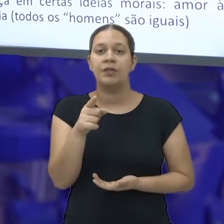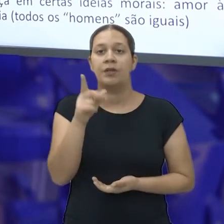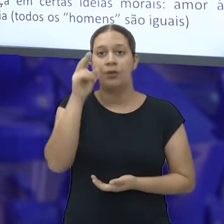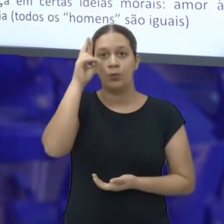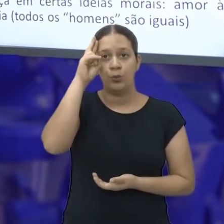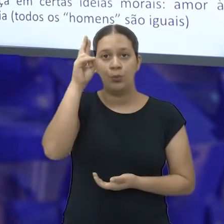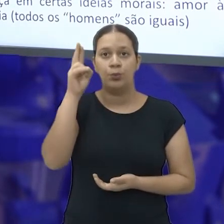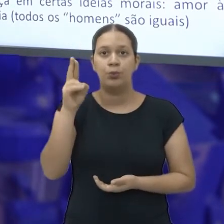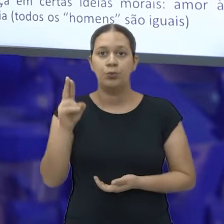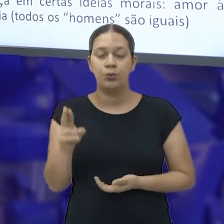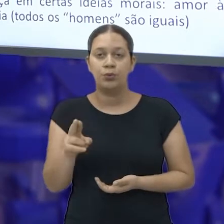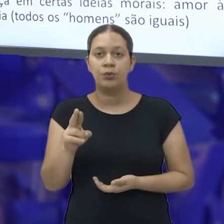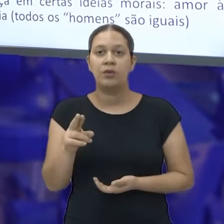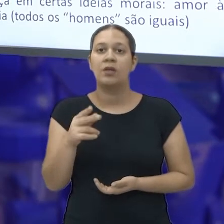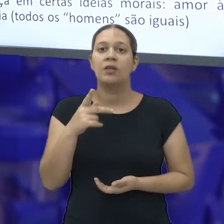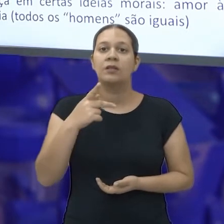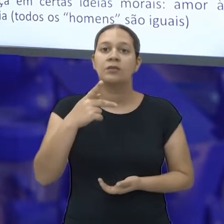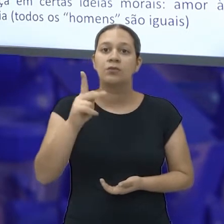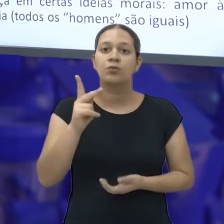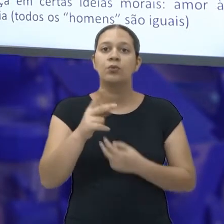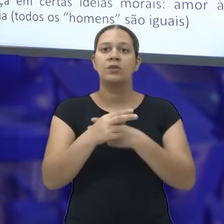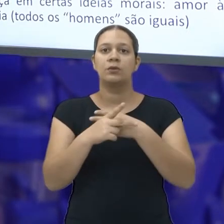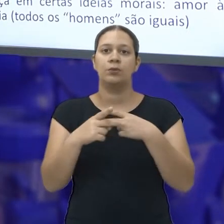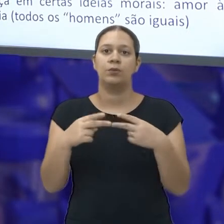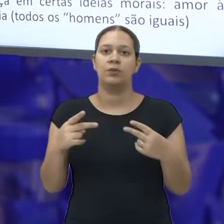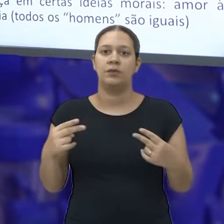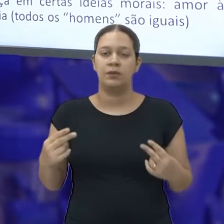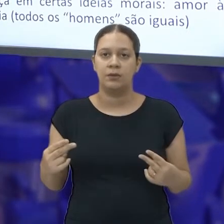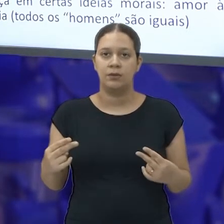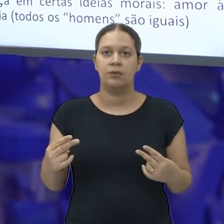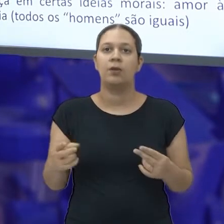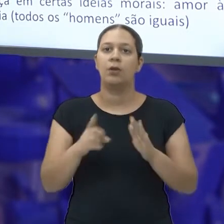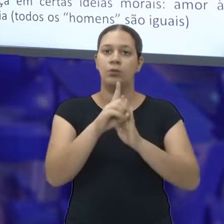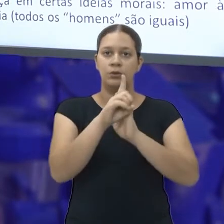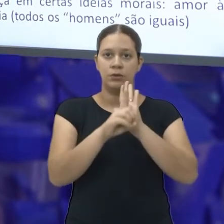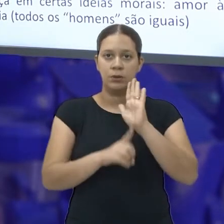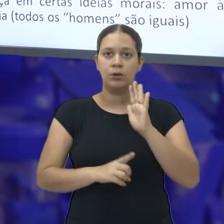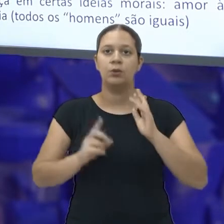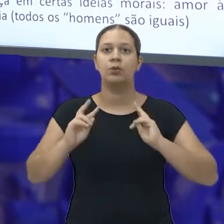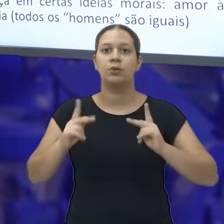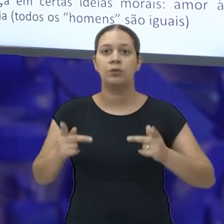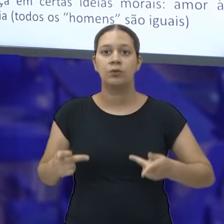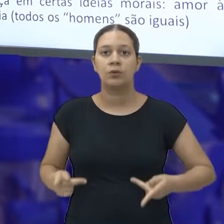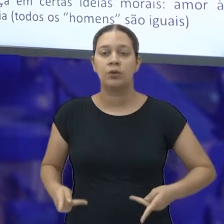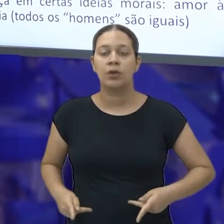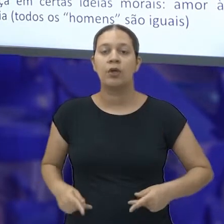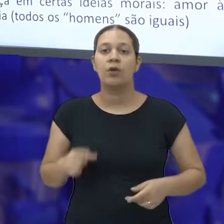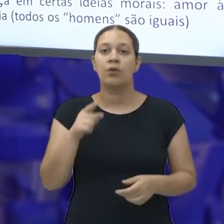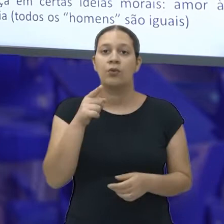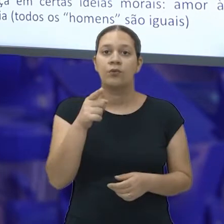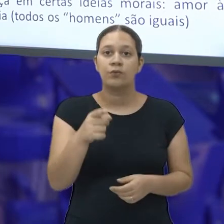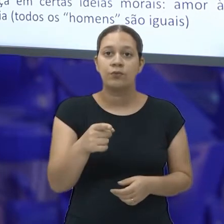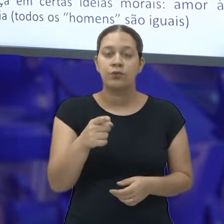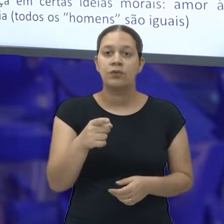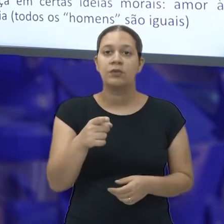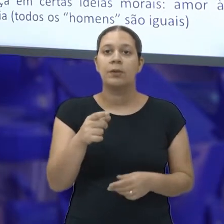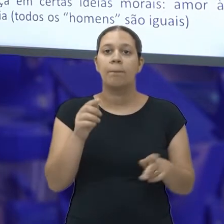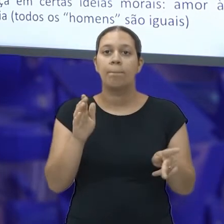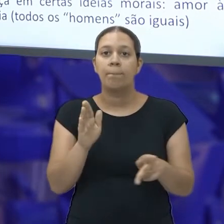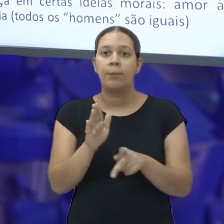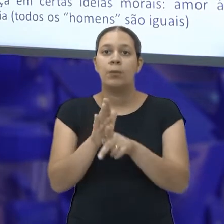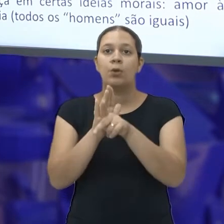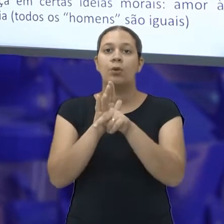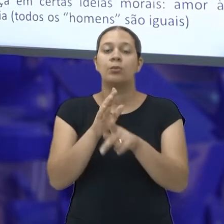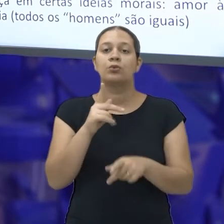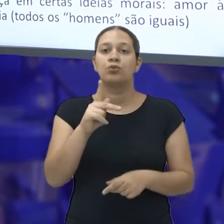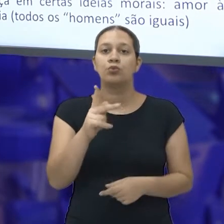dono dos seus bens. Isso é um direito humano. Você é dono da sua vida. Isso é